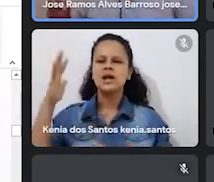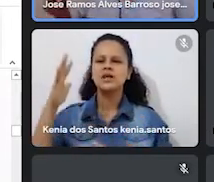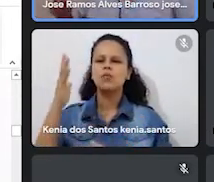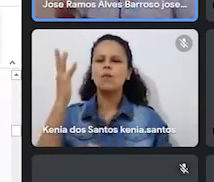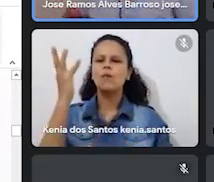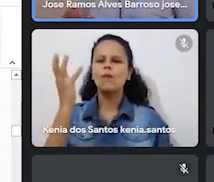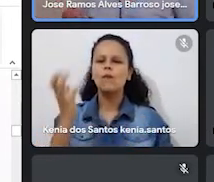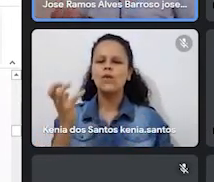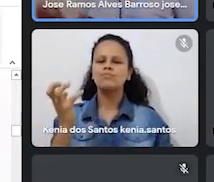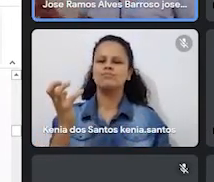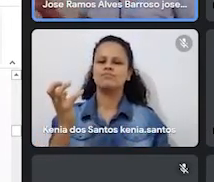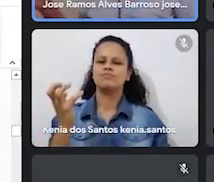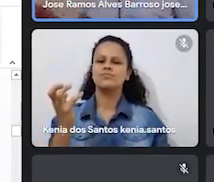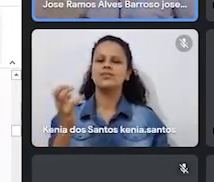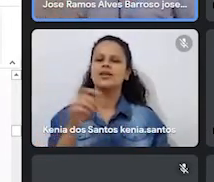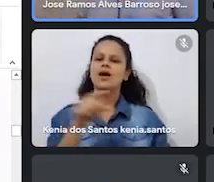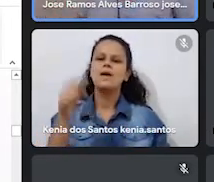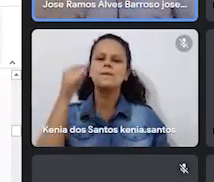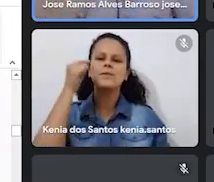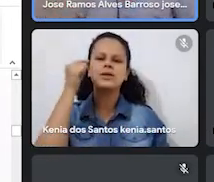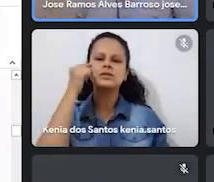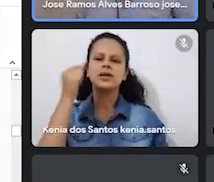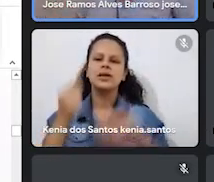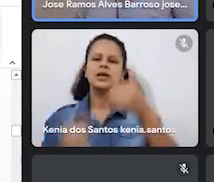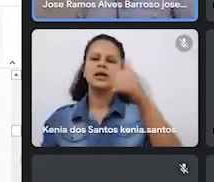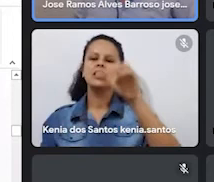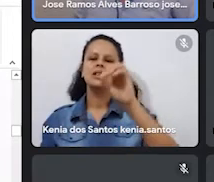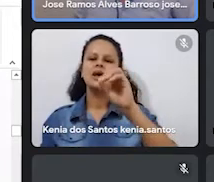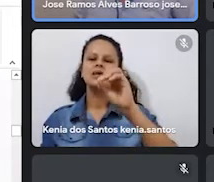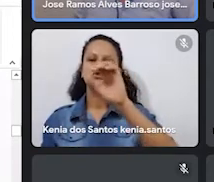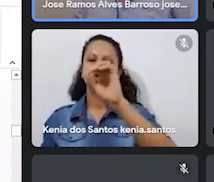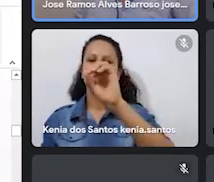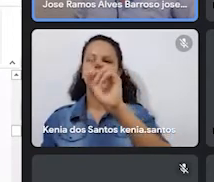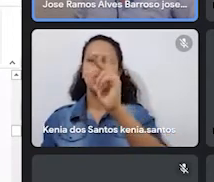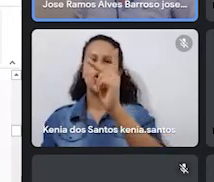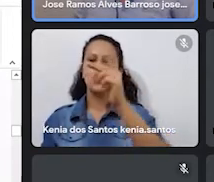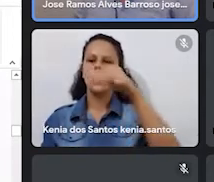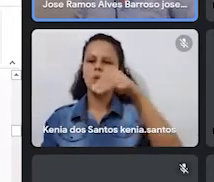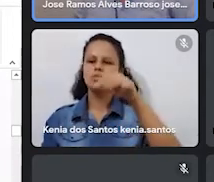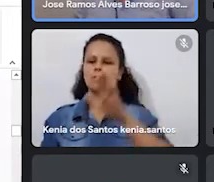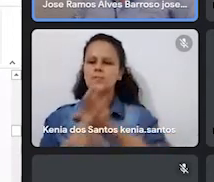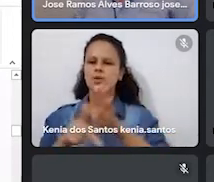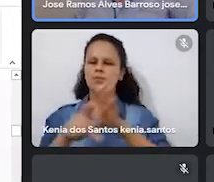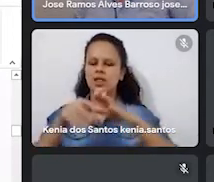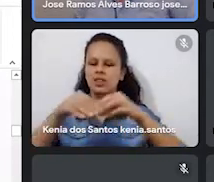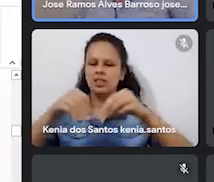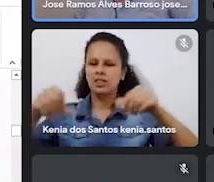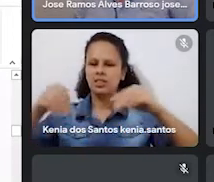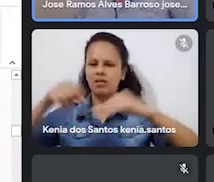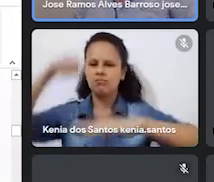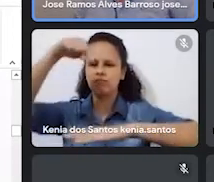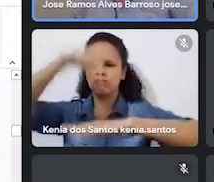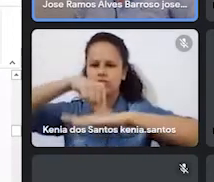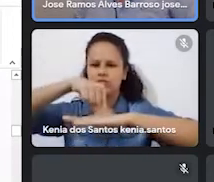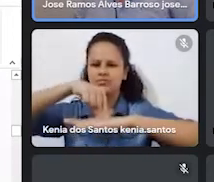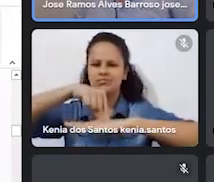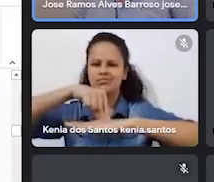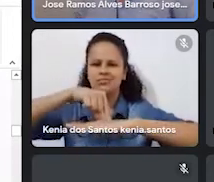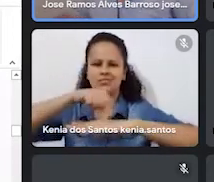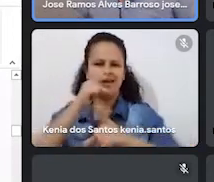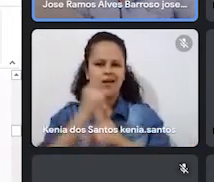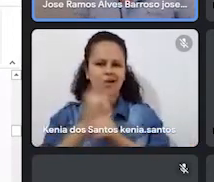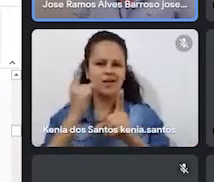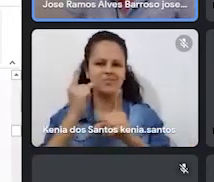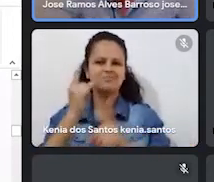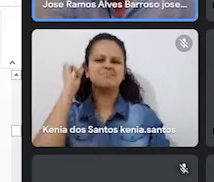10 ohms numa malha de aterramento. Às vezes é muito difícil. Às